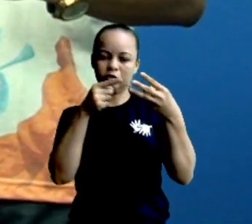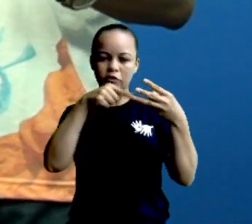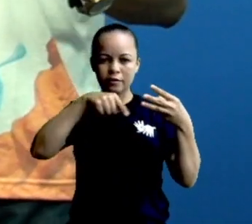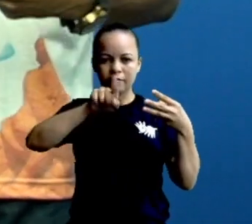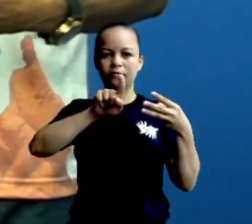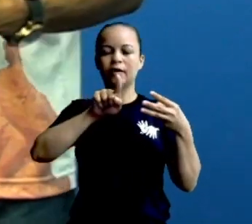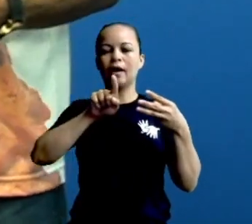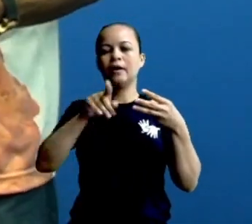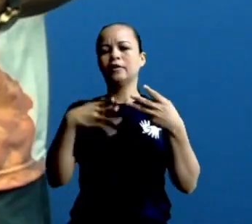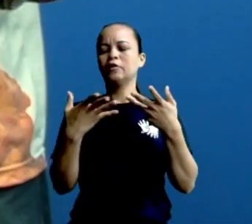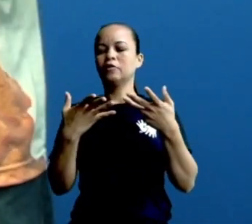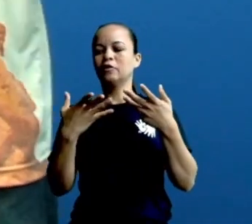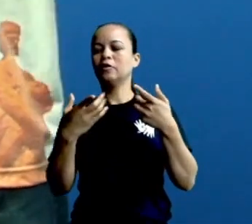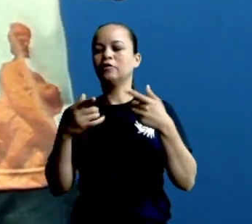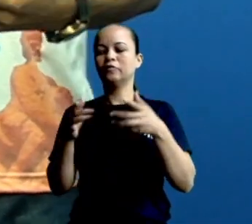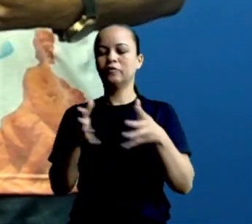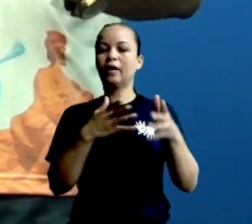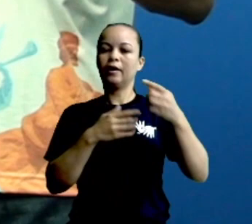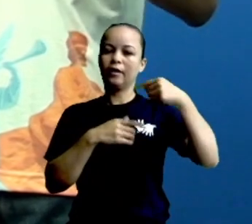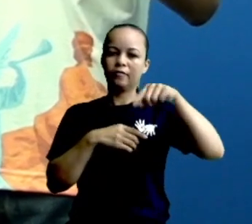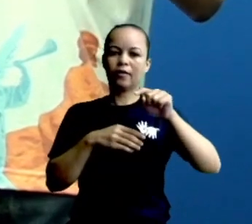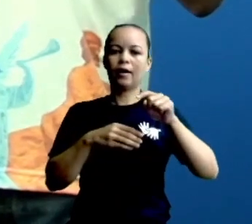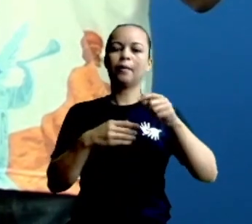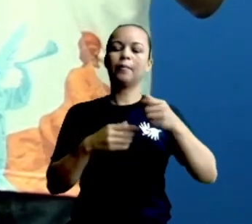você vai levar